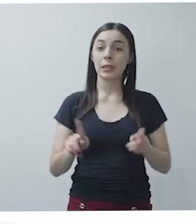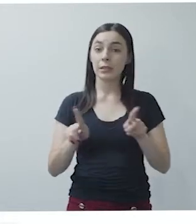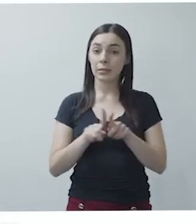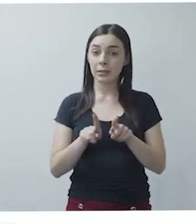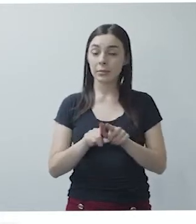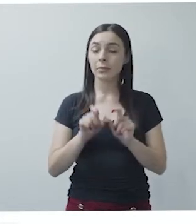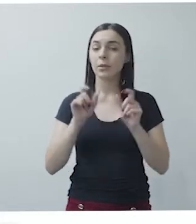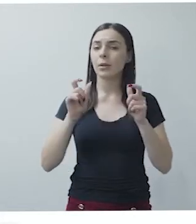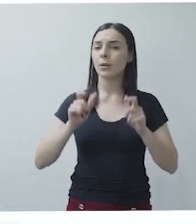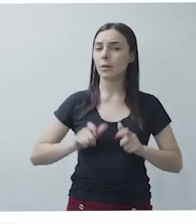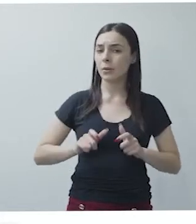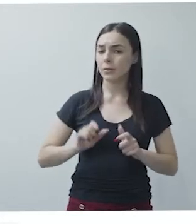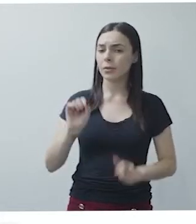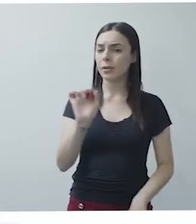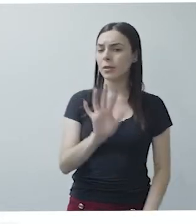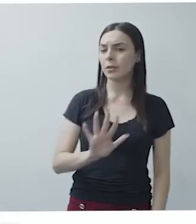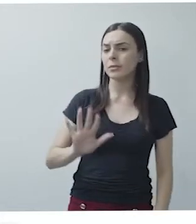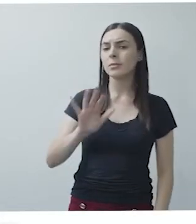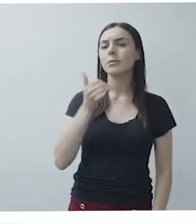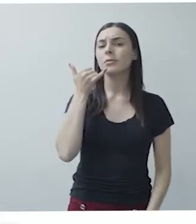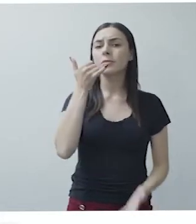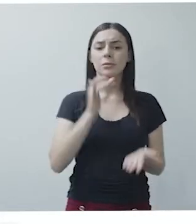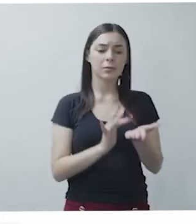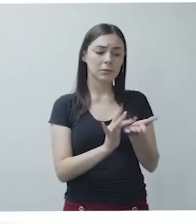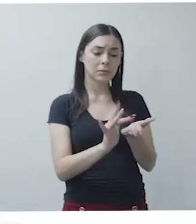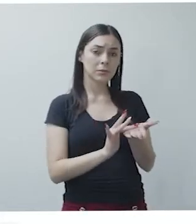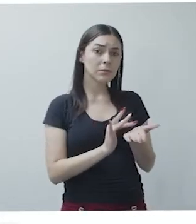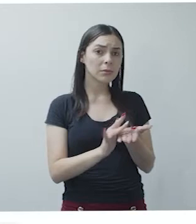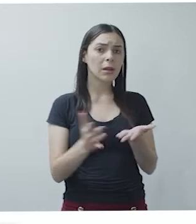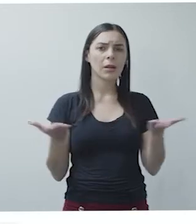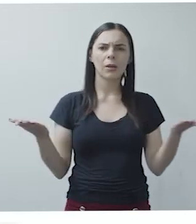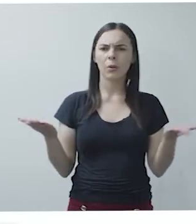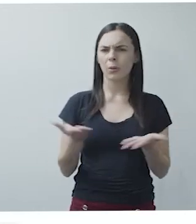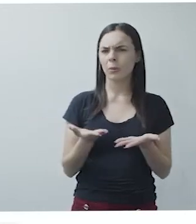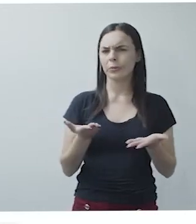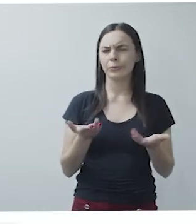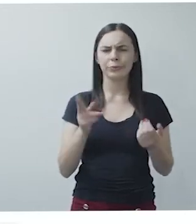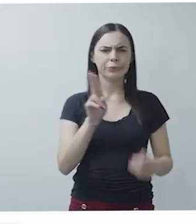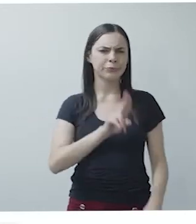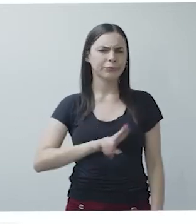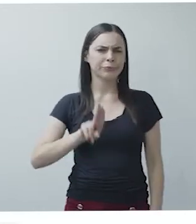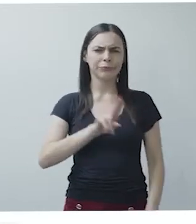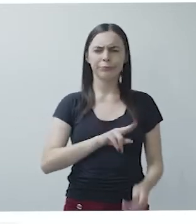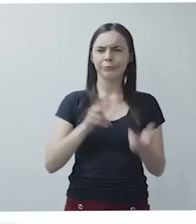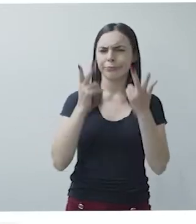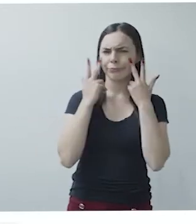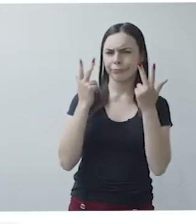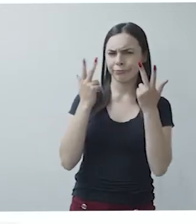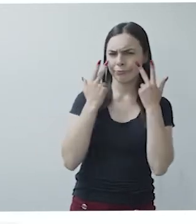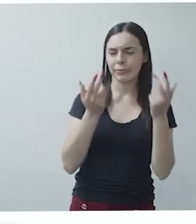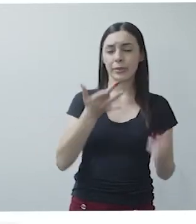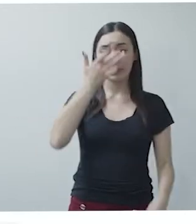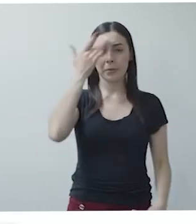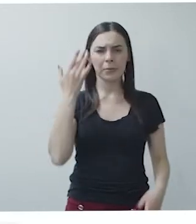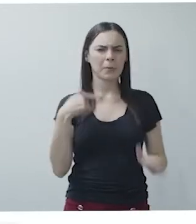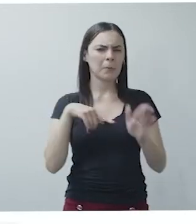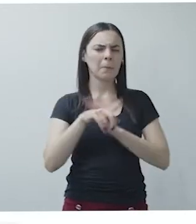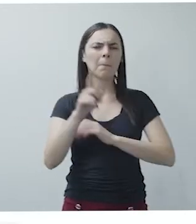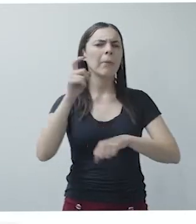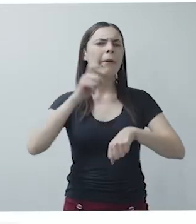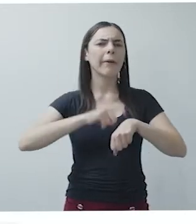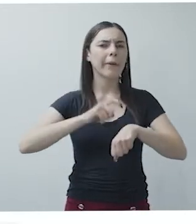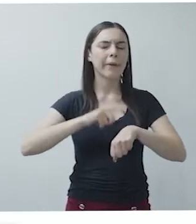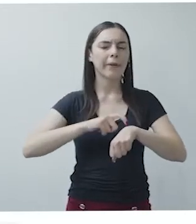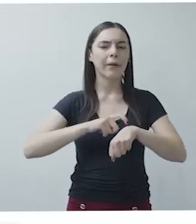Também temos a imagem aqui de um celular, que hoje em dia é o mais comum, né? Quando a gente pergunta que horas são, né?